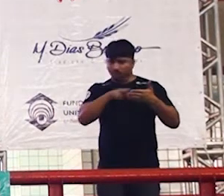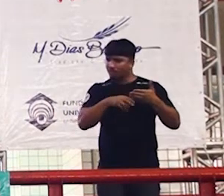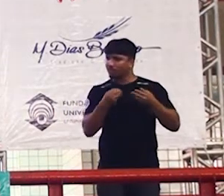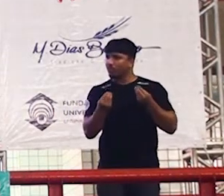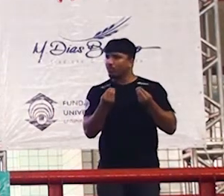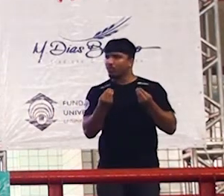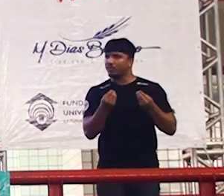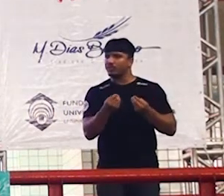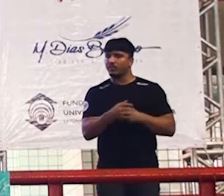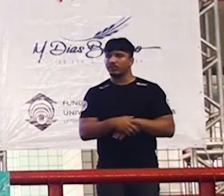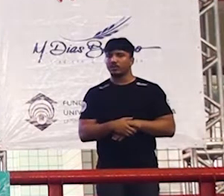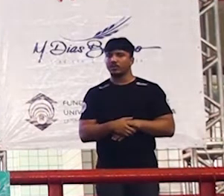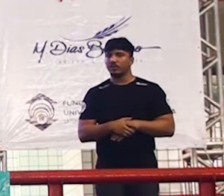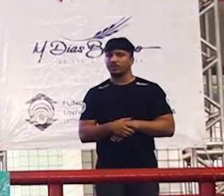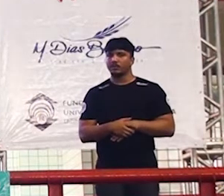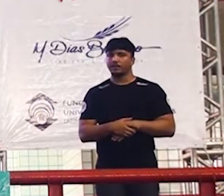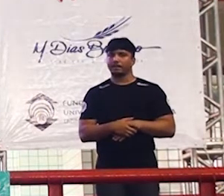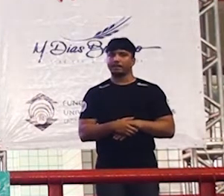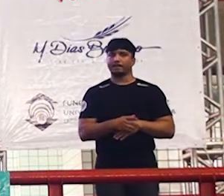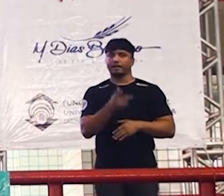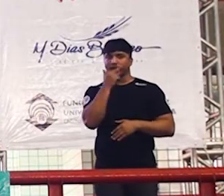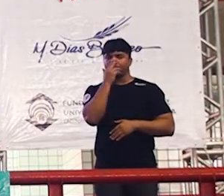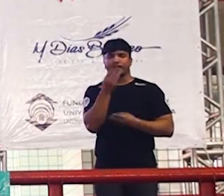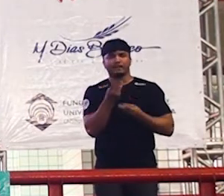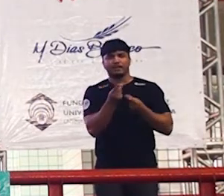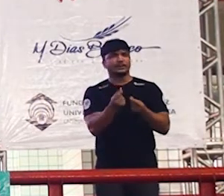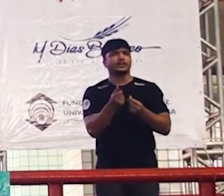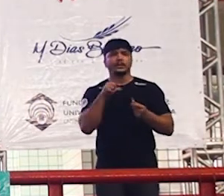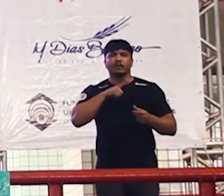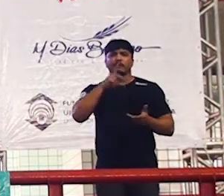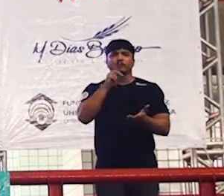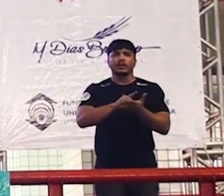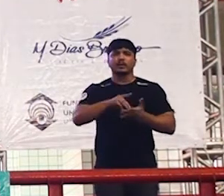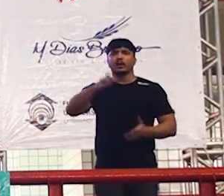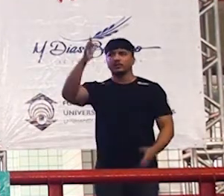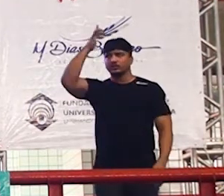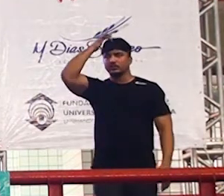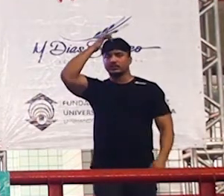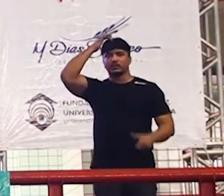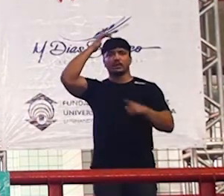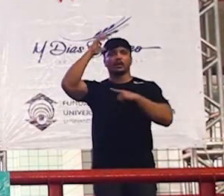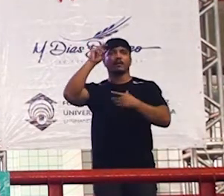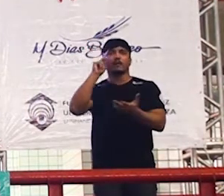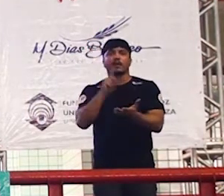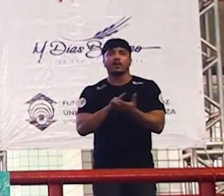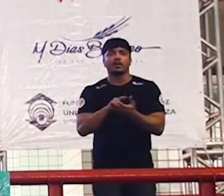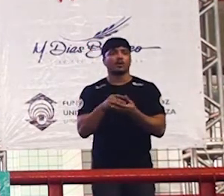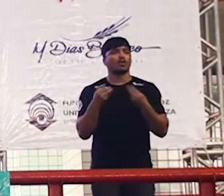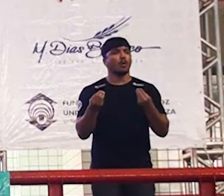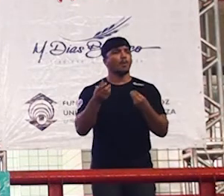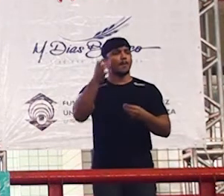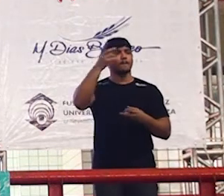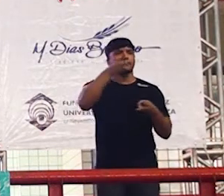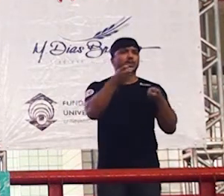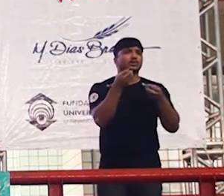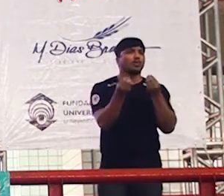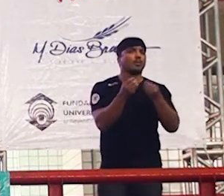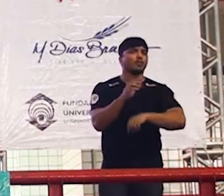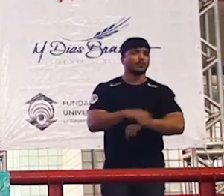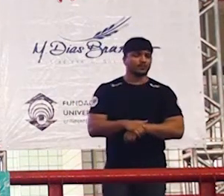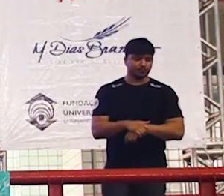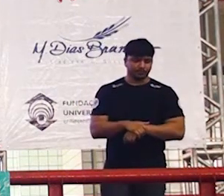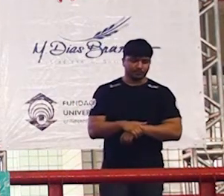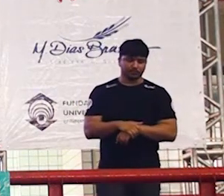ironia aí. Vocês perceberam a ironia? Ela está sendo extremamente irônica. Professor, como é que eu percebo que tem ironia aí?